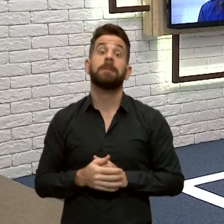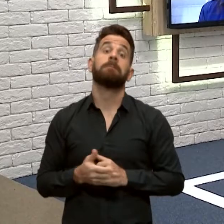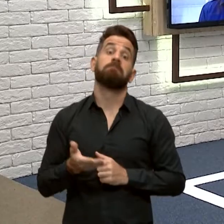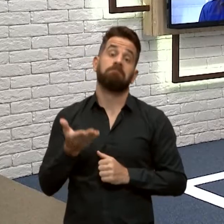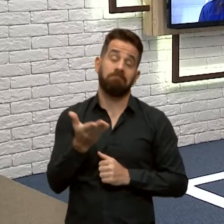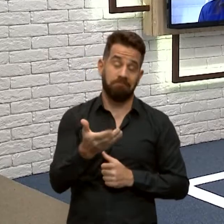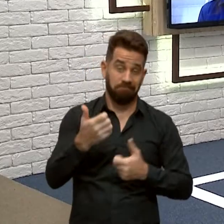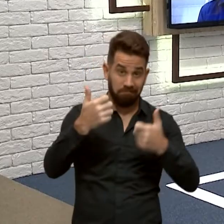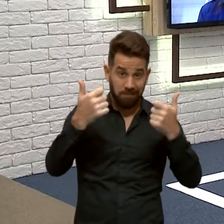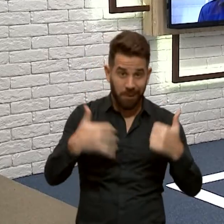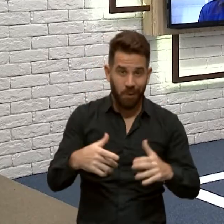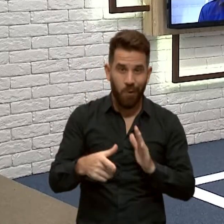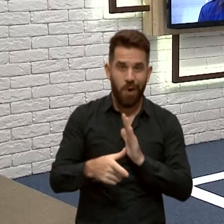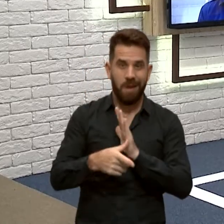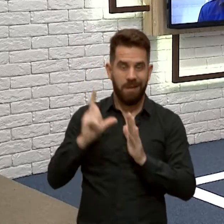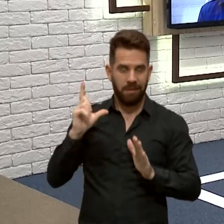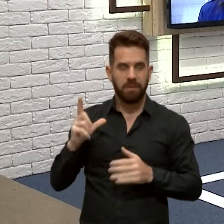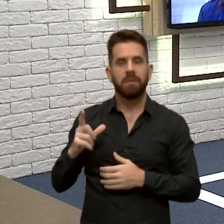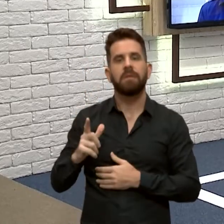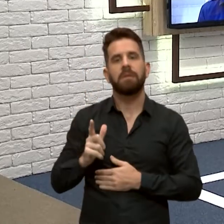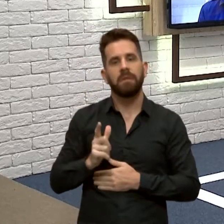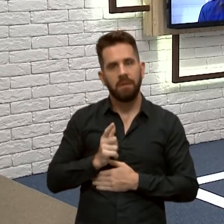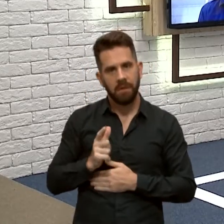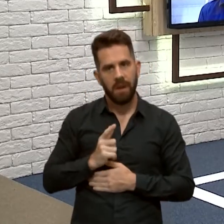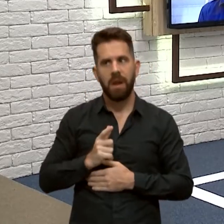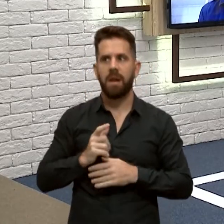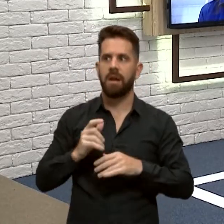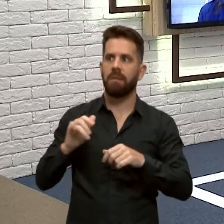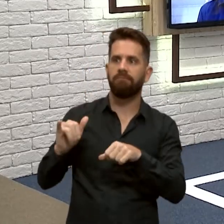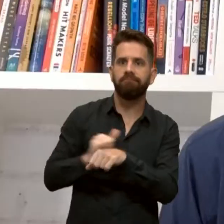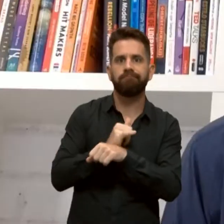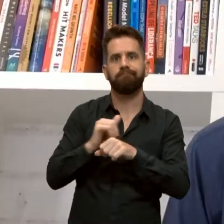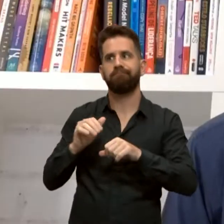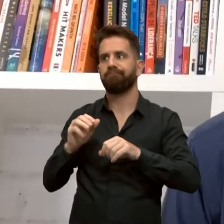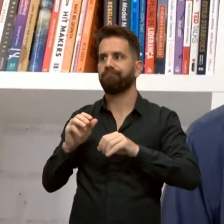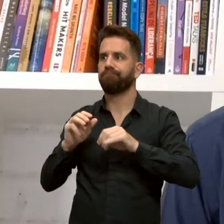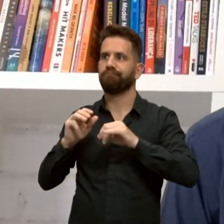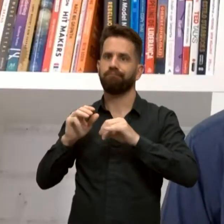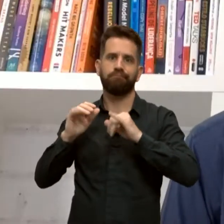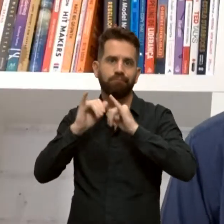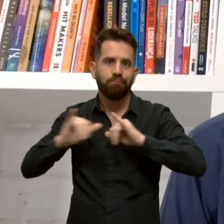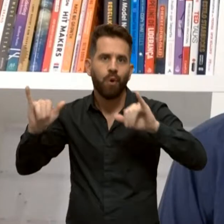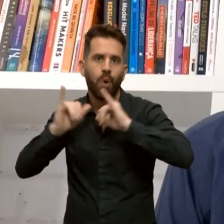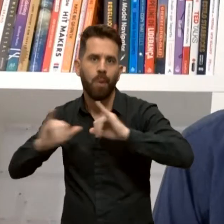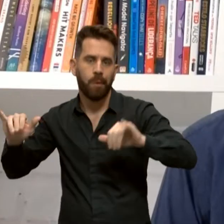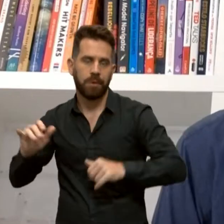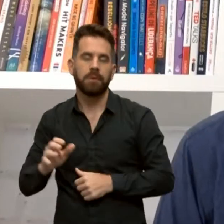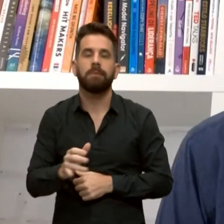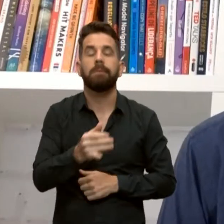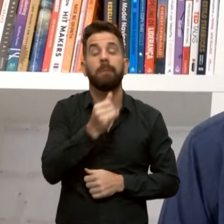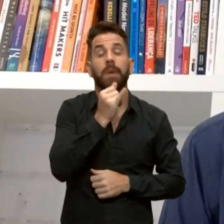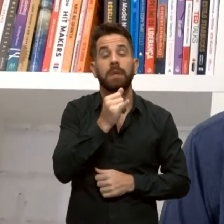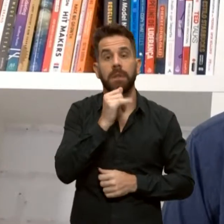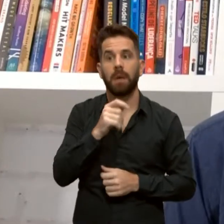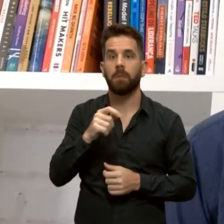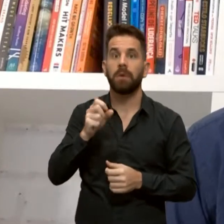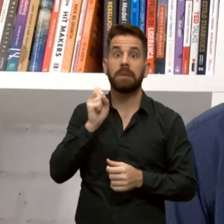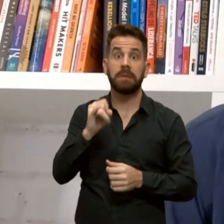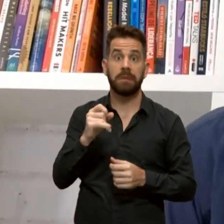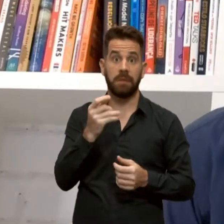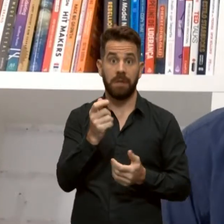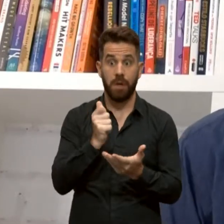como tem desconto, tem outras promoções do tipo leve 3, pague 2, o cashback é mais uma promoção e